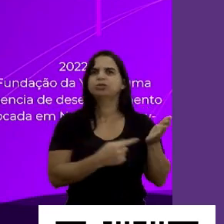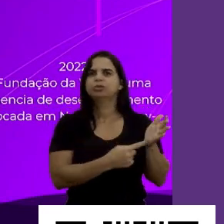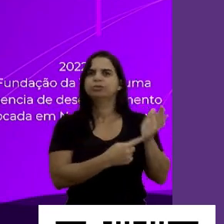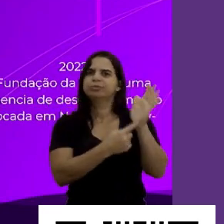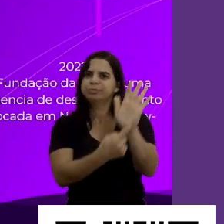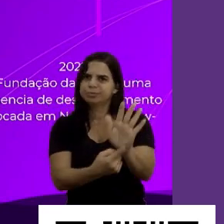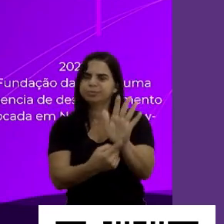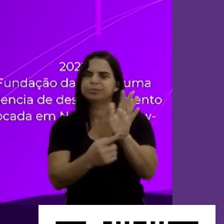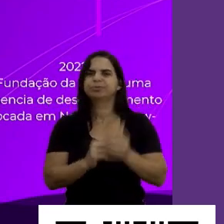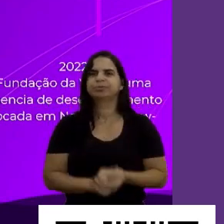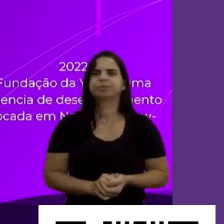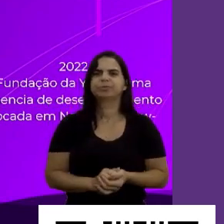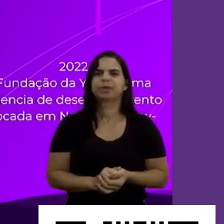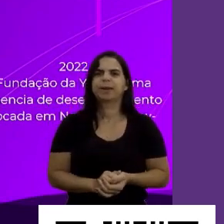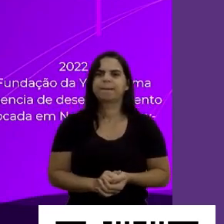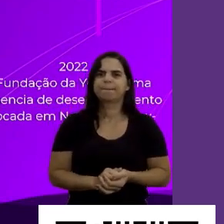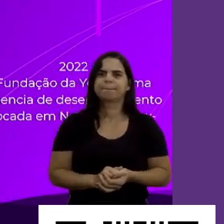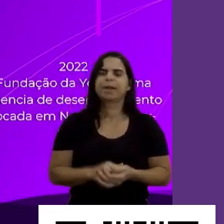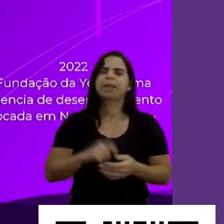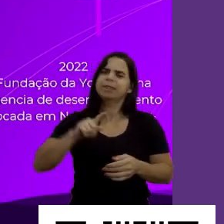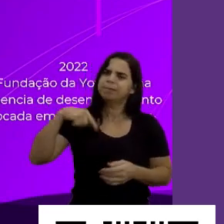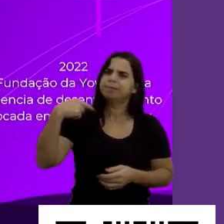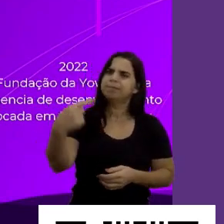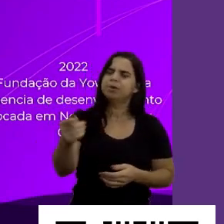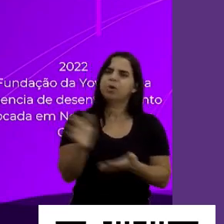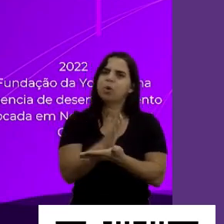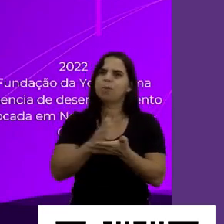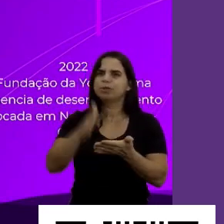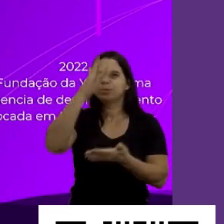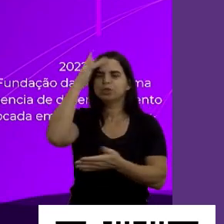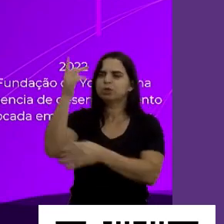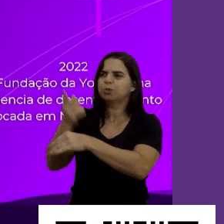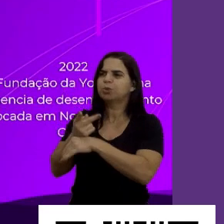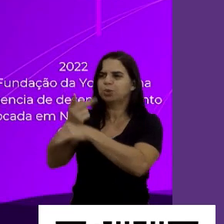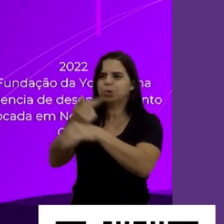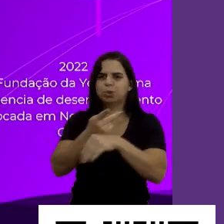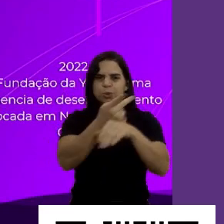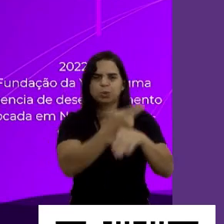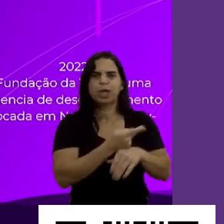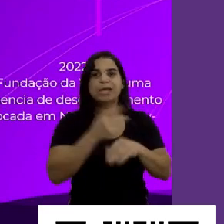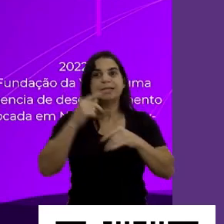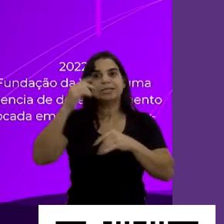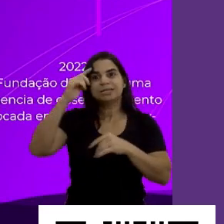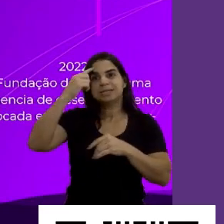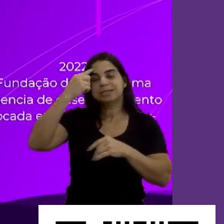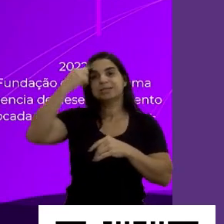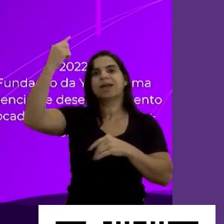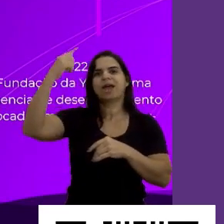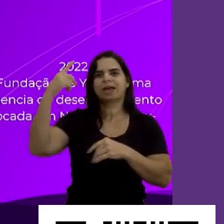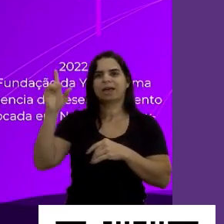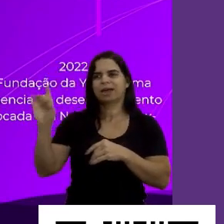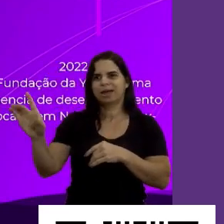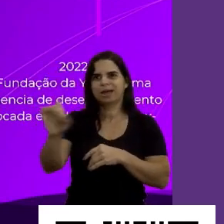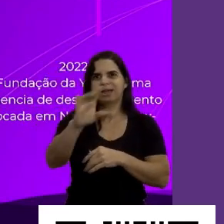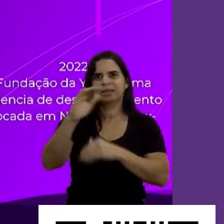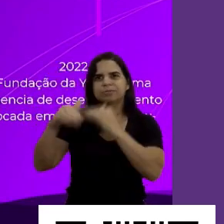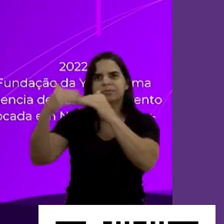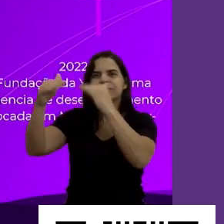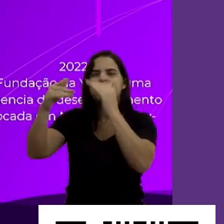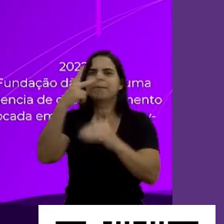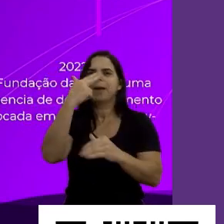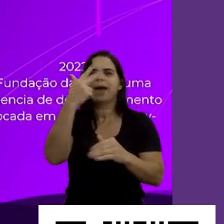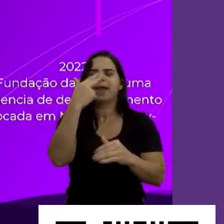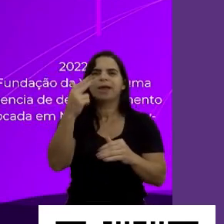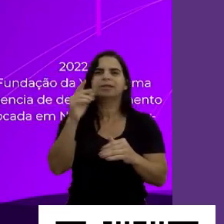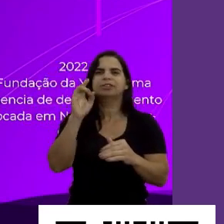depois disso algumas pessoas foram me procurando para desenvolver as ideias dela meio que de forma freelancer eu